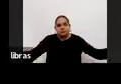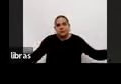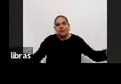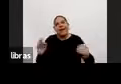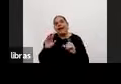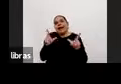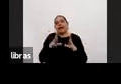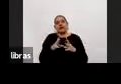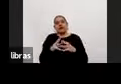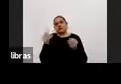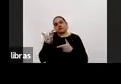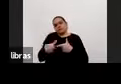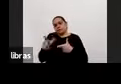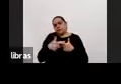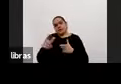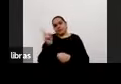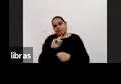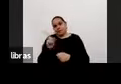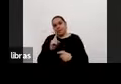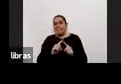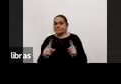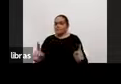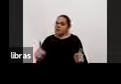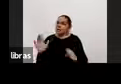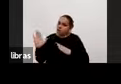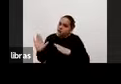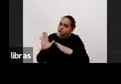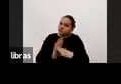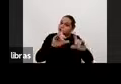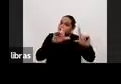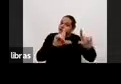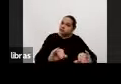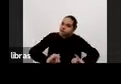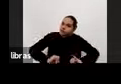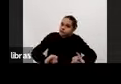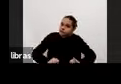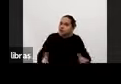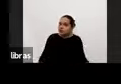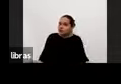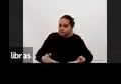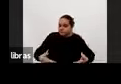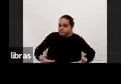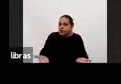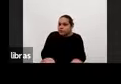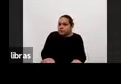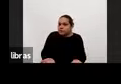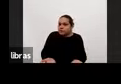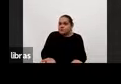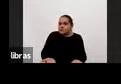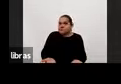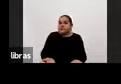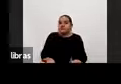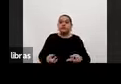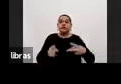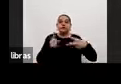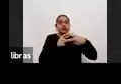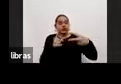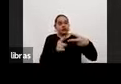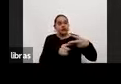o problema, mas diminui o sofrimento das pessoas. Eu acho, então, que esses dois exemplos,